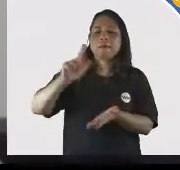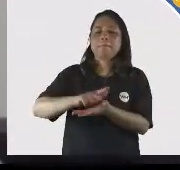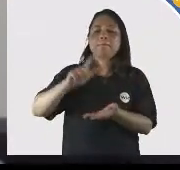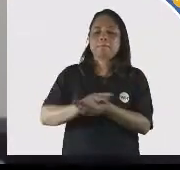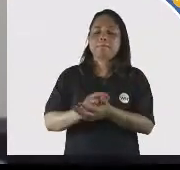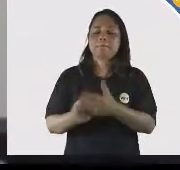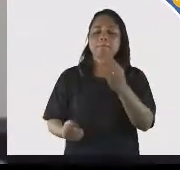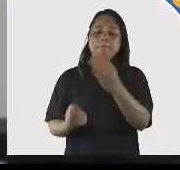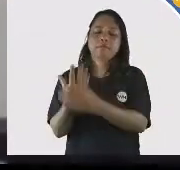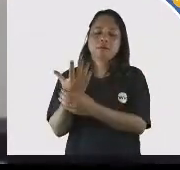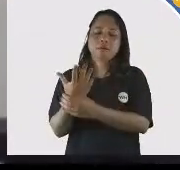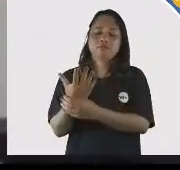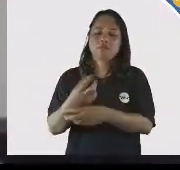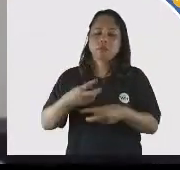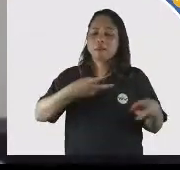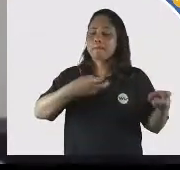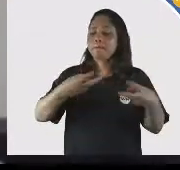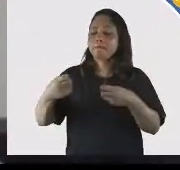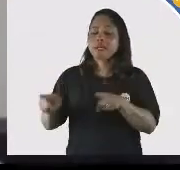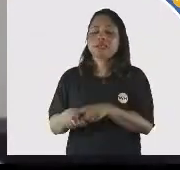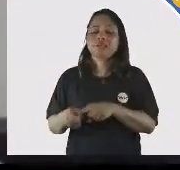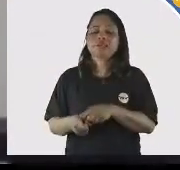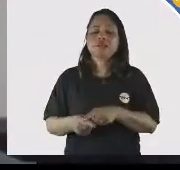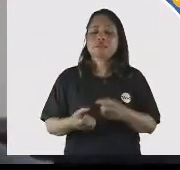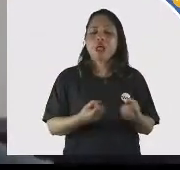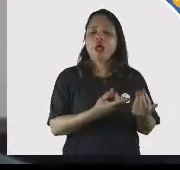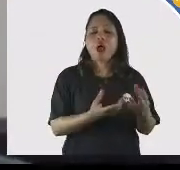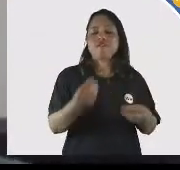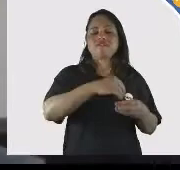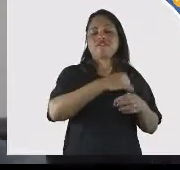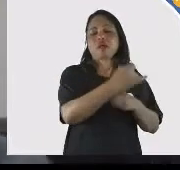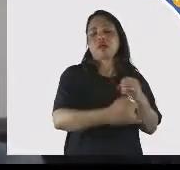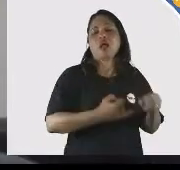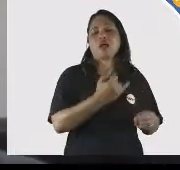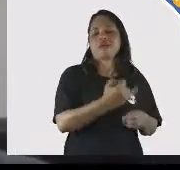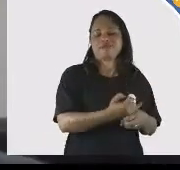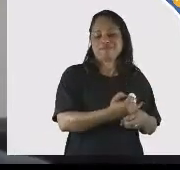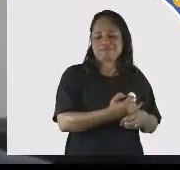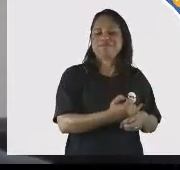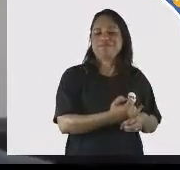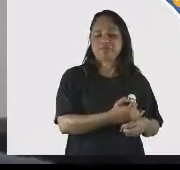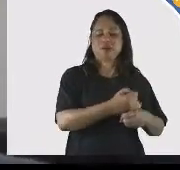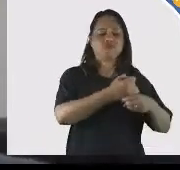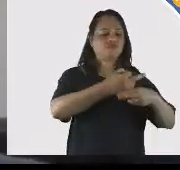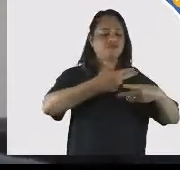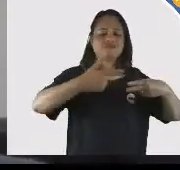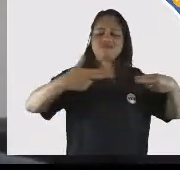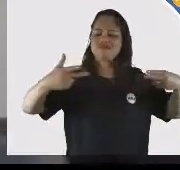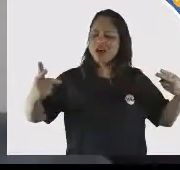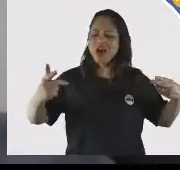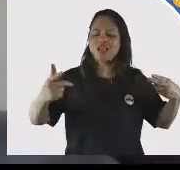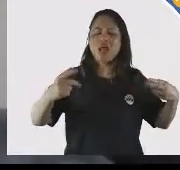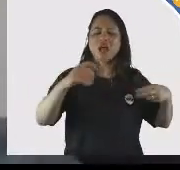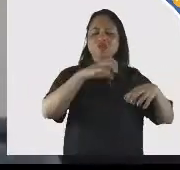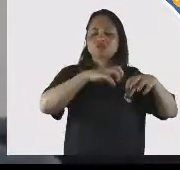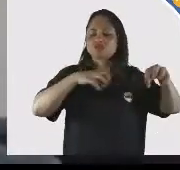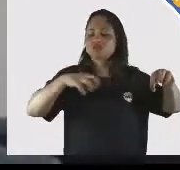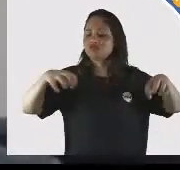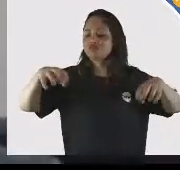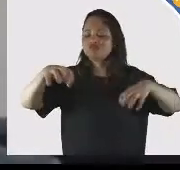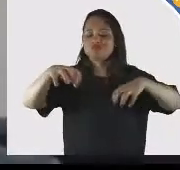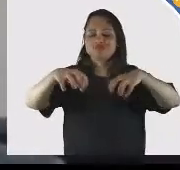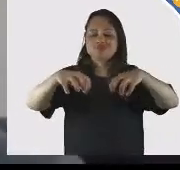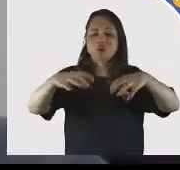também o desenvolvimento do ecommerce é os mais variados segmentos hoje do Brasil estão